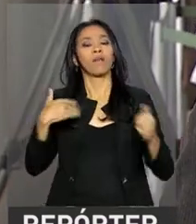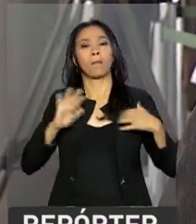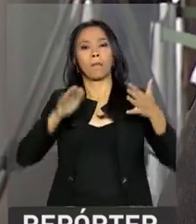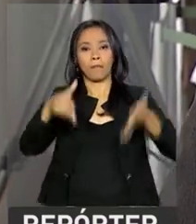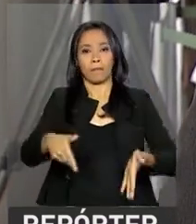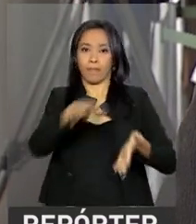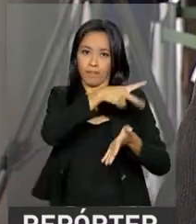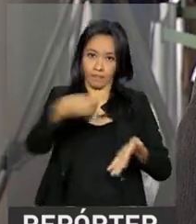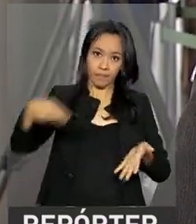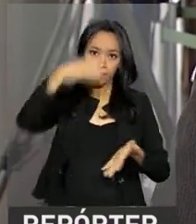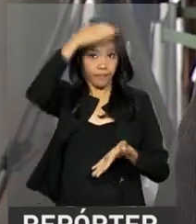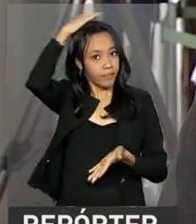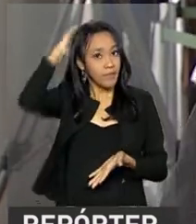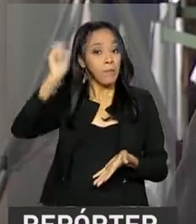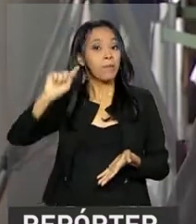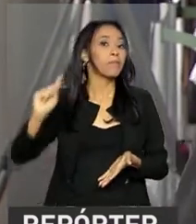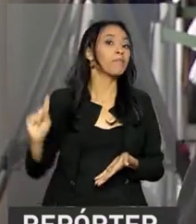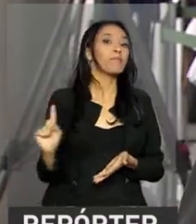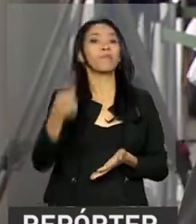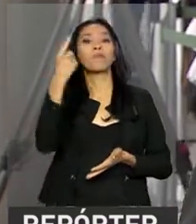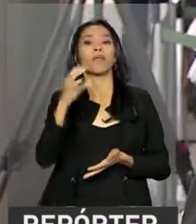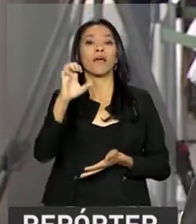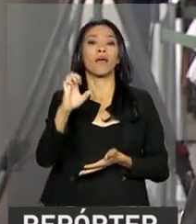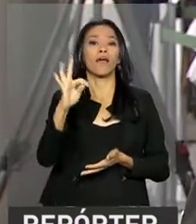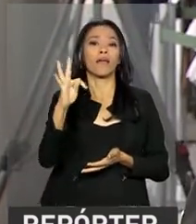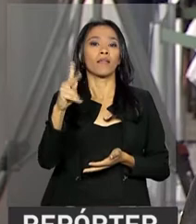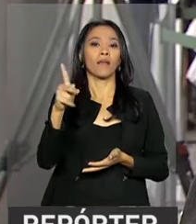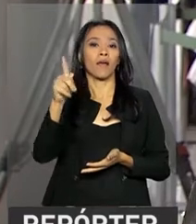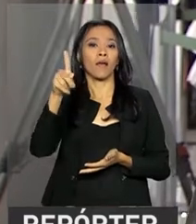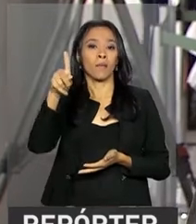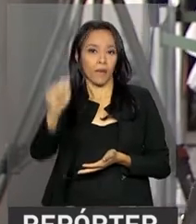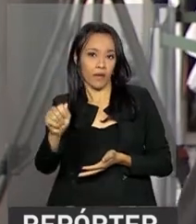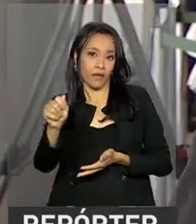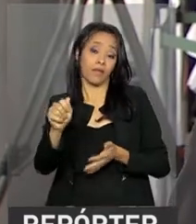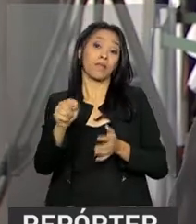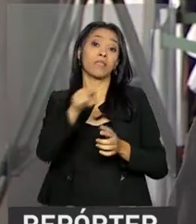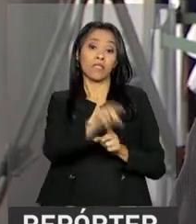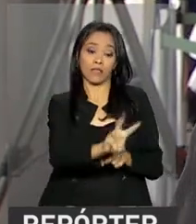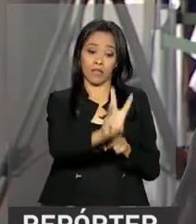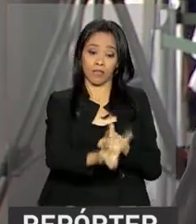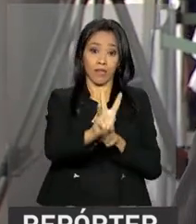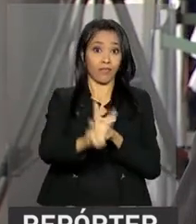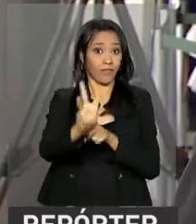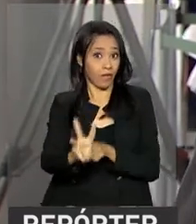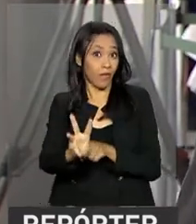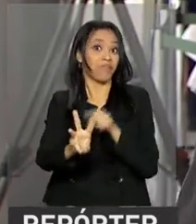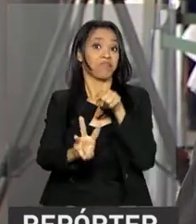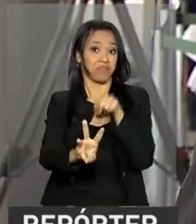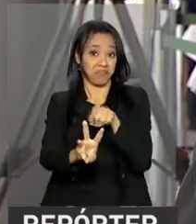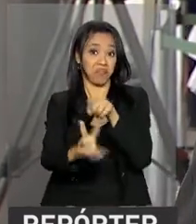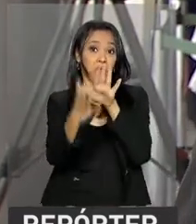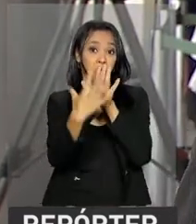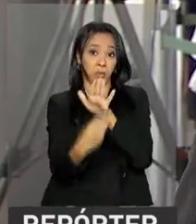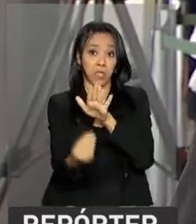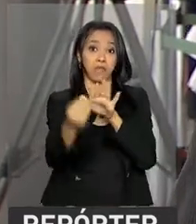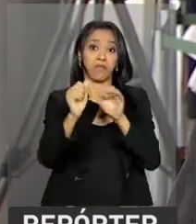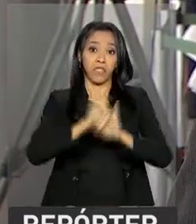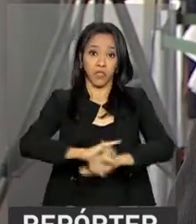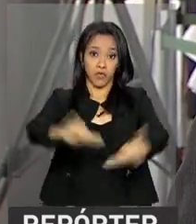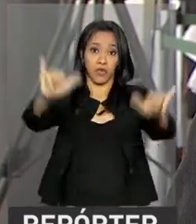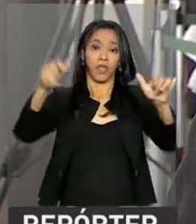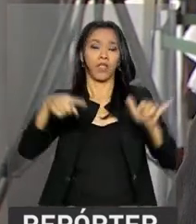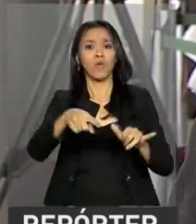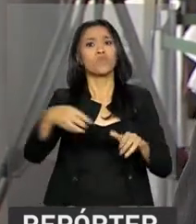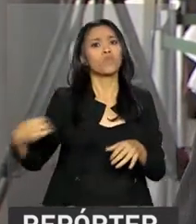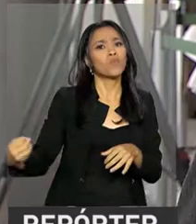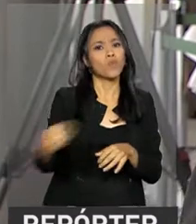Michel Temer. É a primeira etapa do Portal Único do Comércio Exterior do governo federal, como você falou, chamado de novo